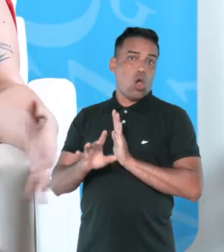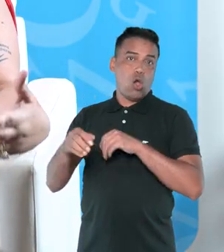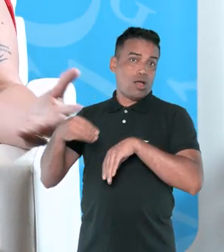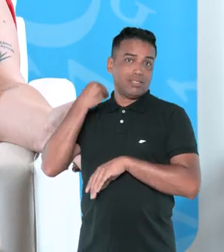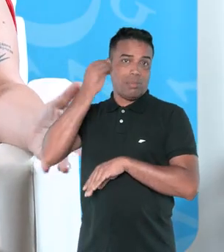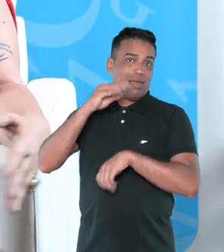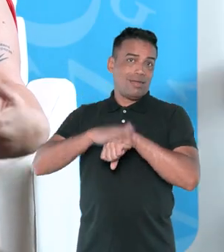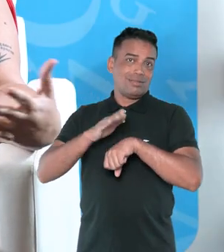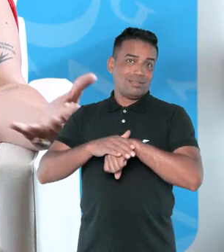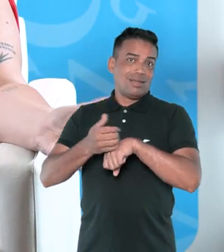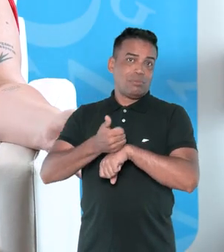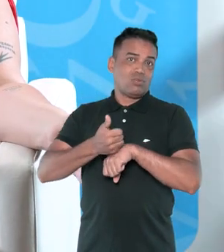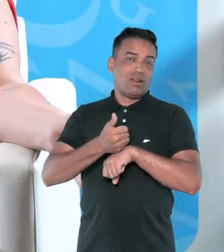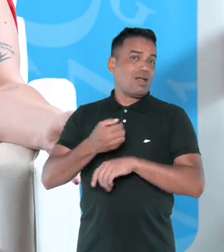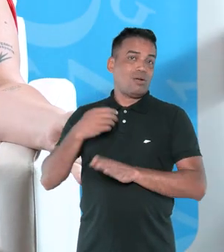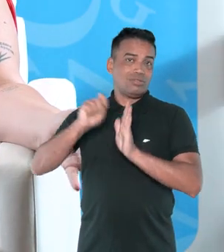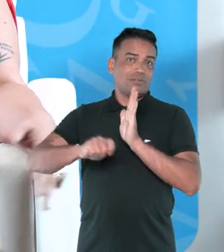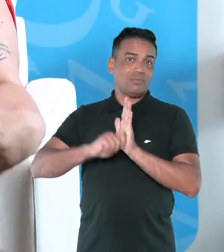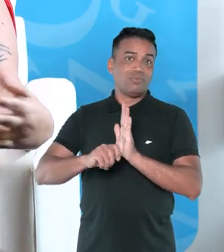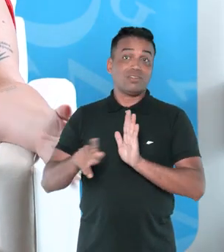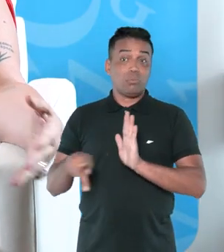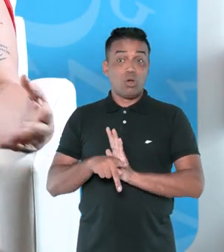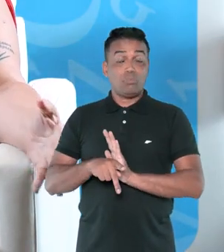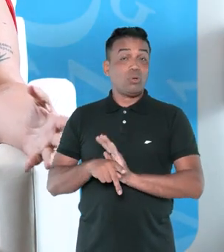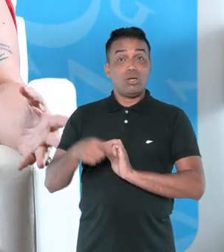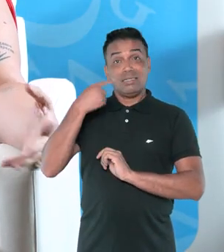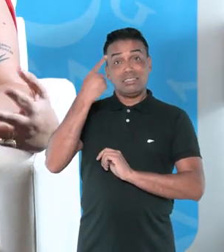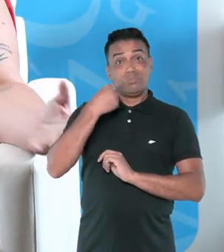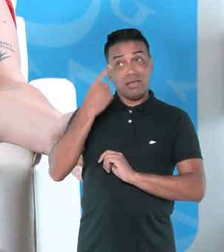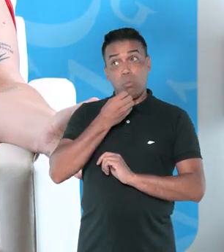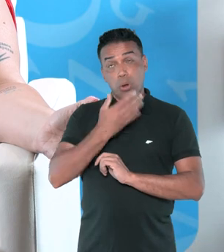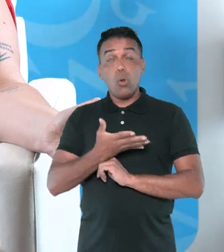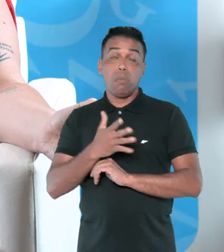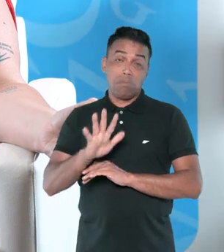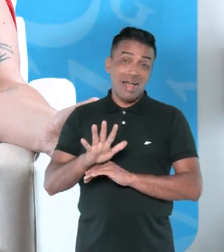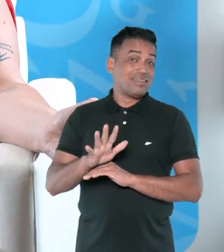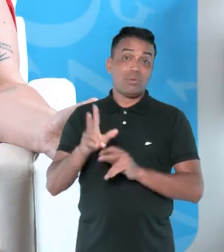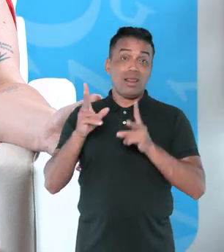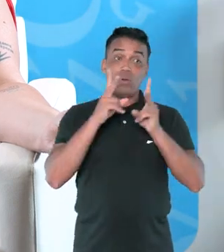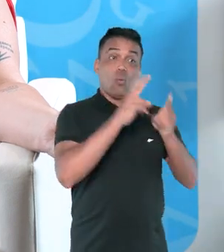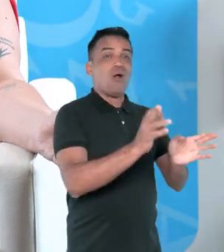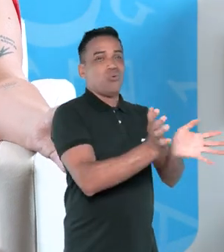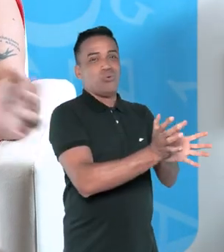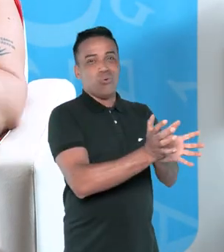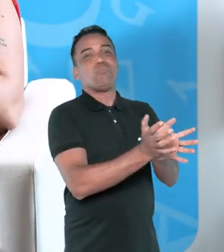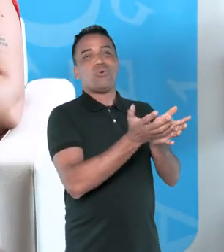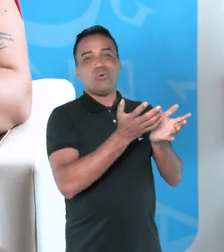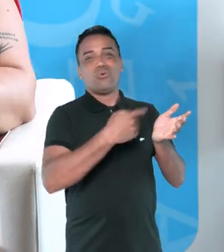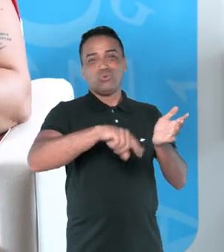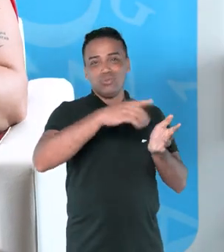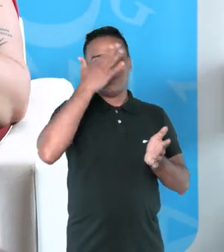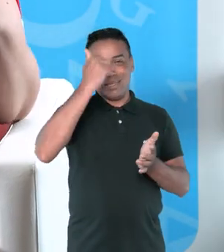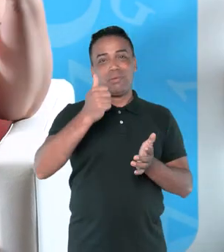E era assim, não era hispanohablante, nativo. Eu já estava com espanhol bom e tudo, mas não era nativo do espanhol.